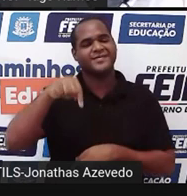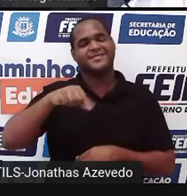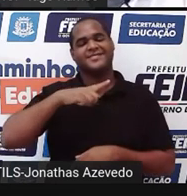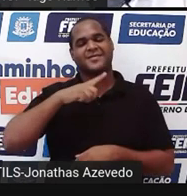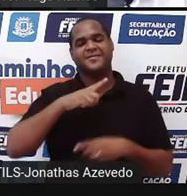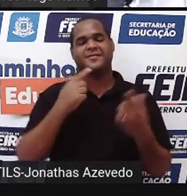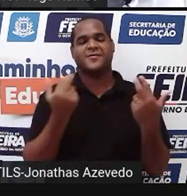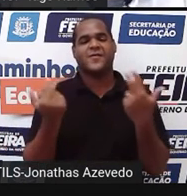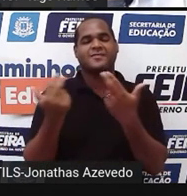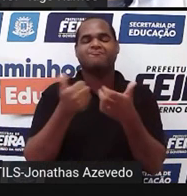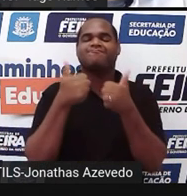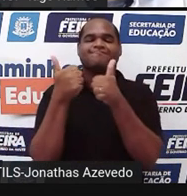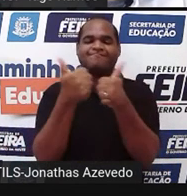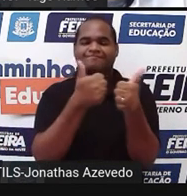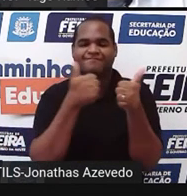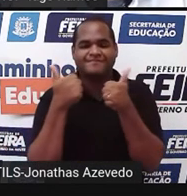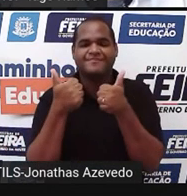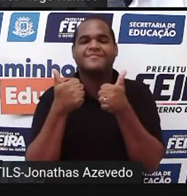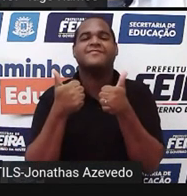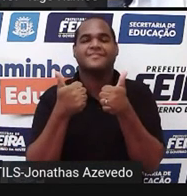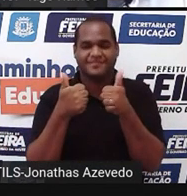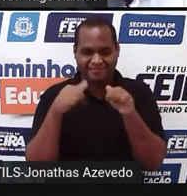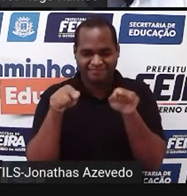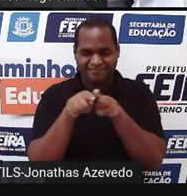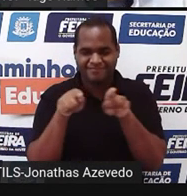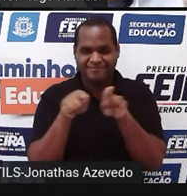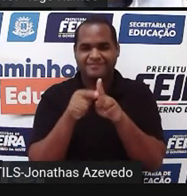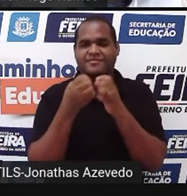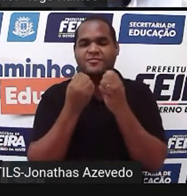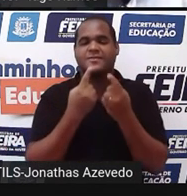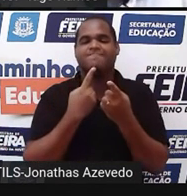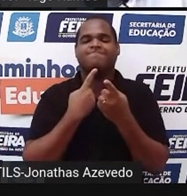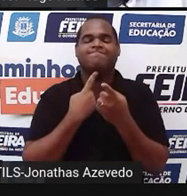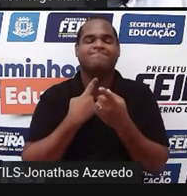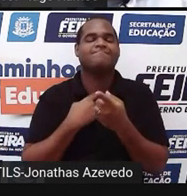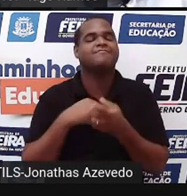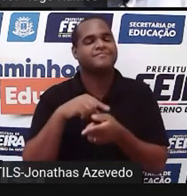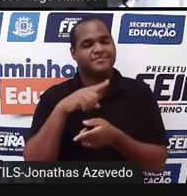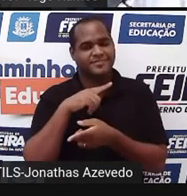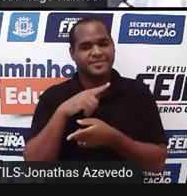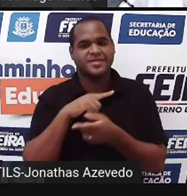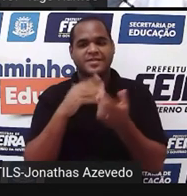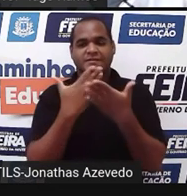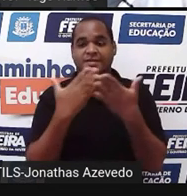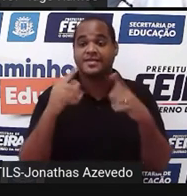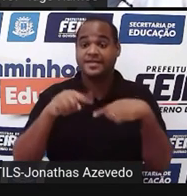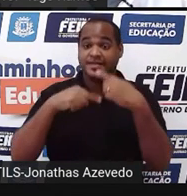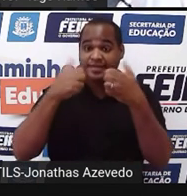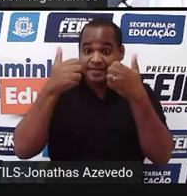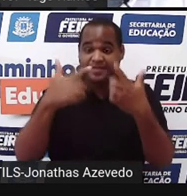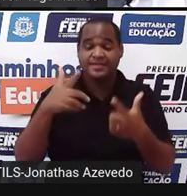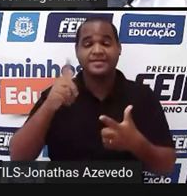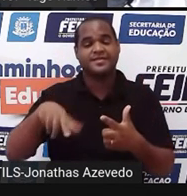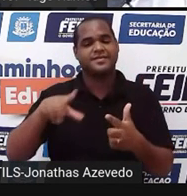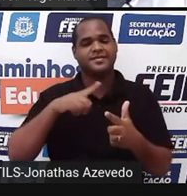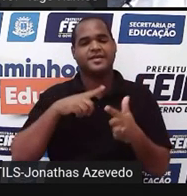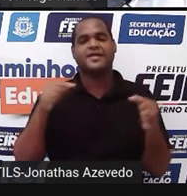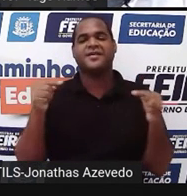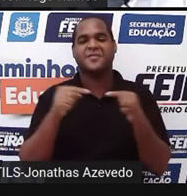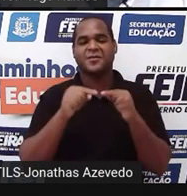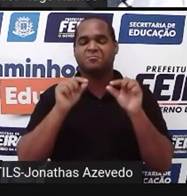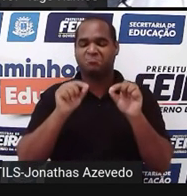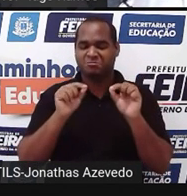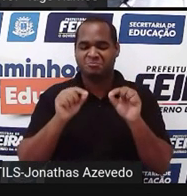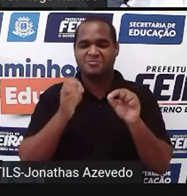desse lado Curtiu bastante já né deseja e a próxima Venha porque essa daqui